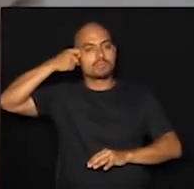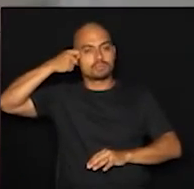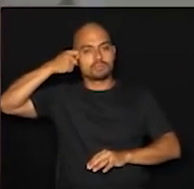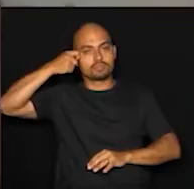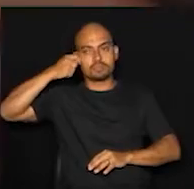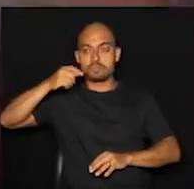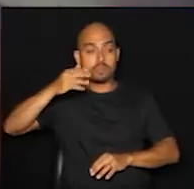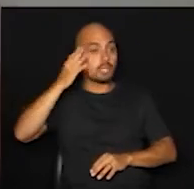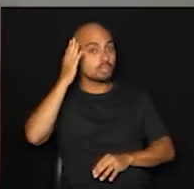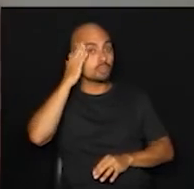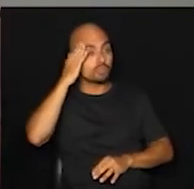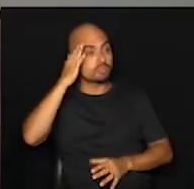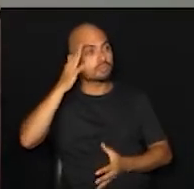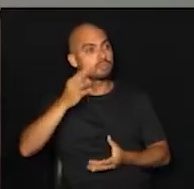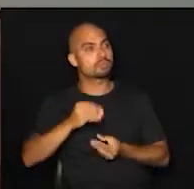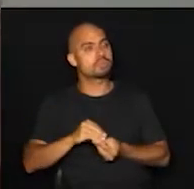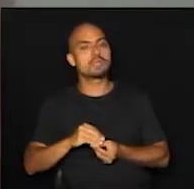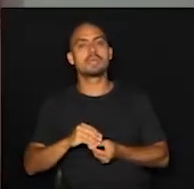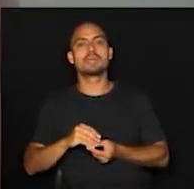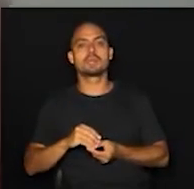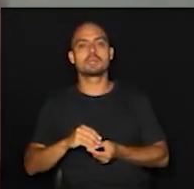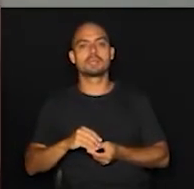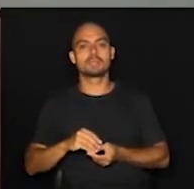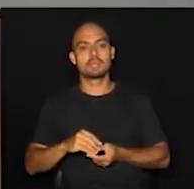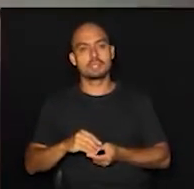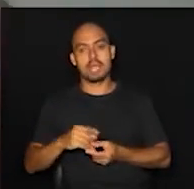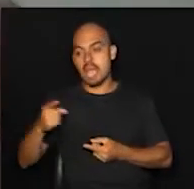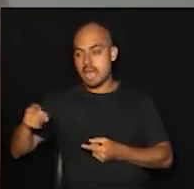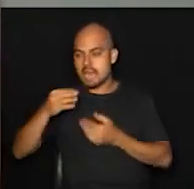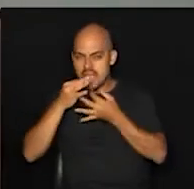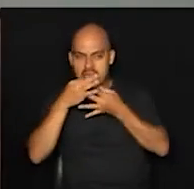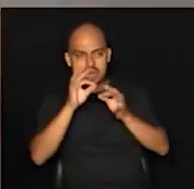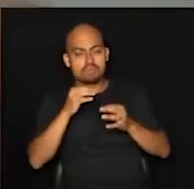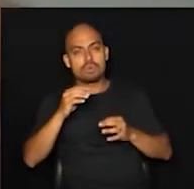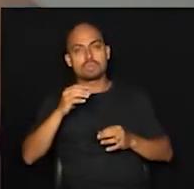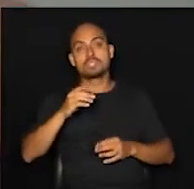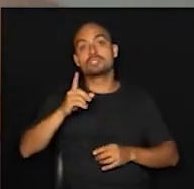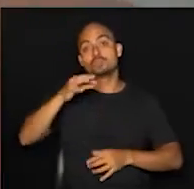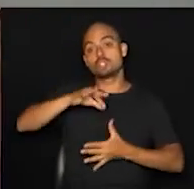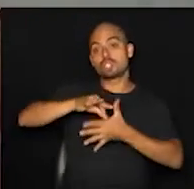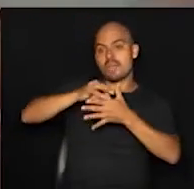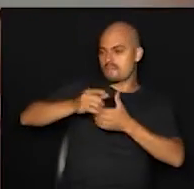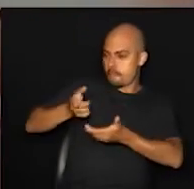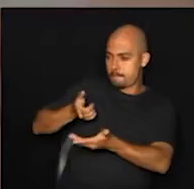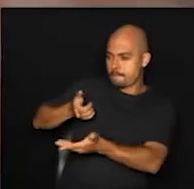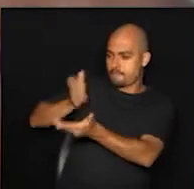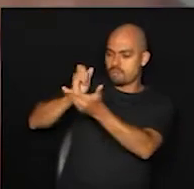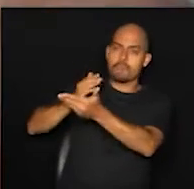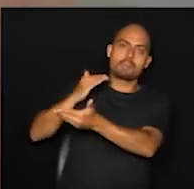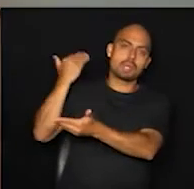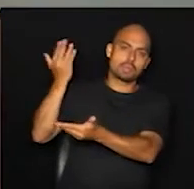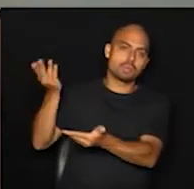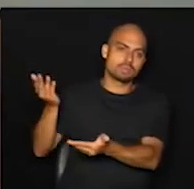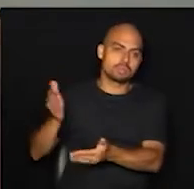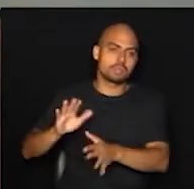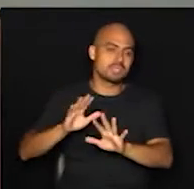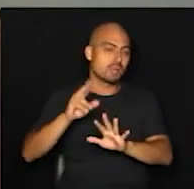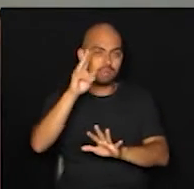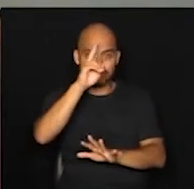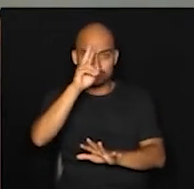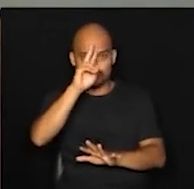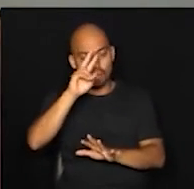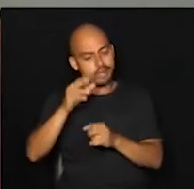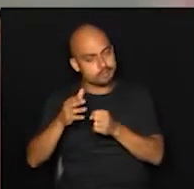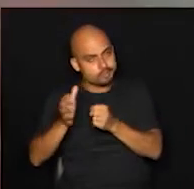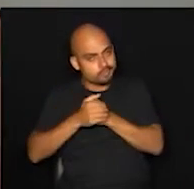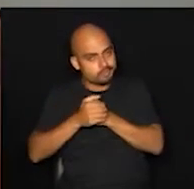estava acontecendo, aí reclamou, aí o comandante deu um tiro nele, aí o outro deu um tiro. Ou seja, essas histórias não foram